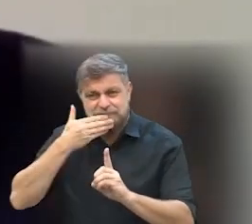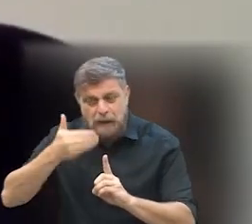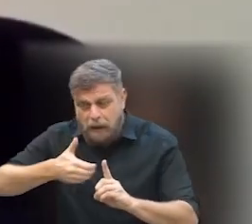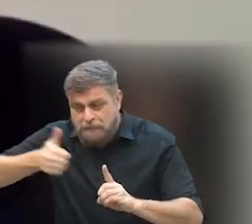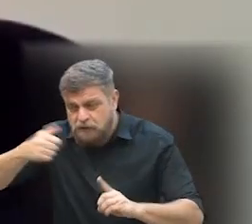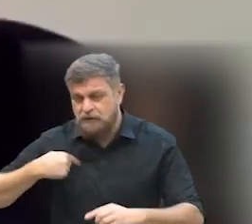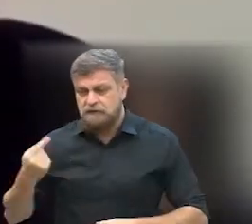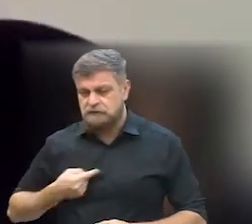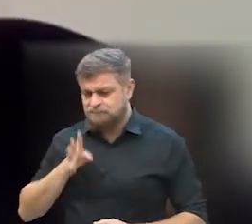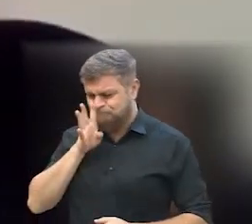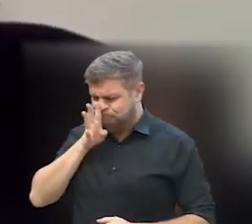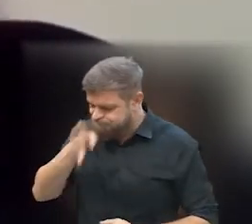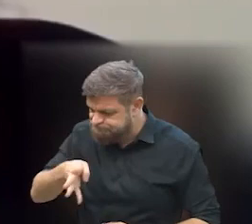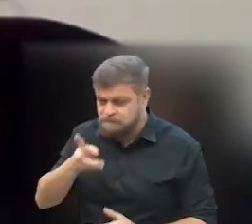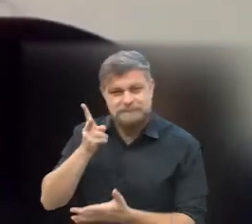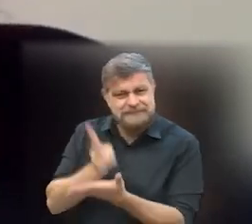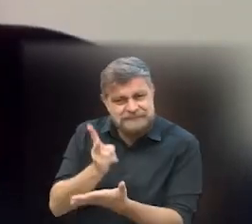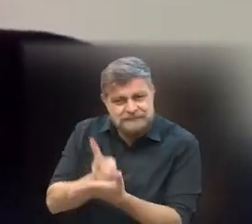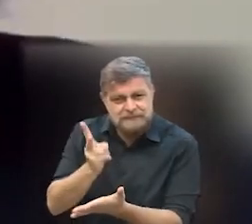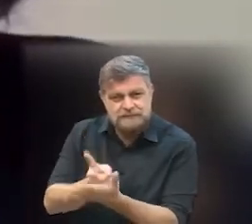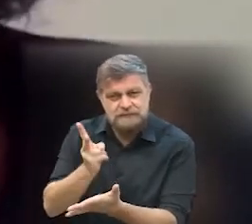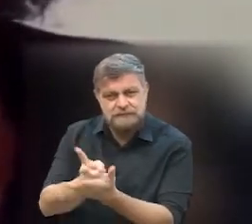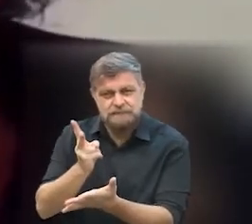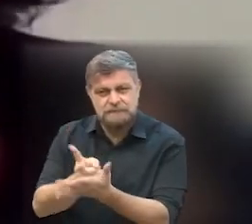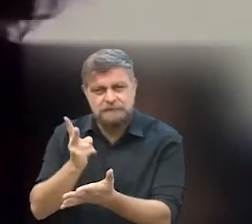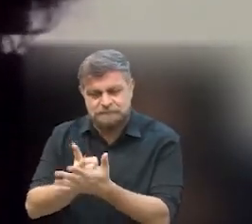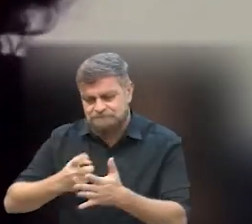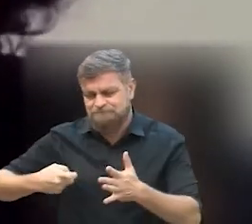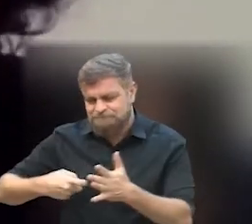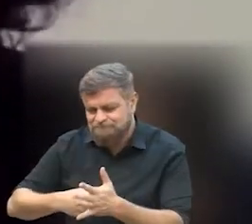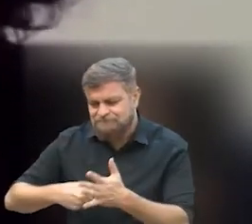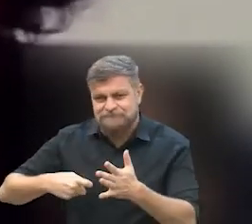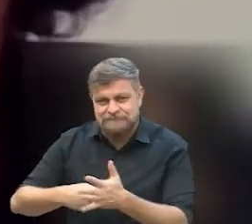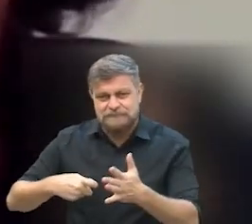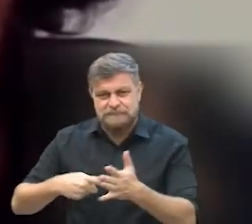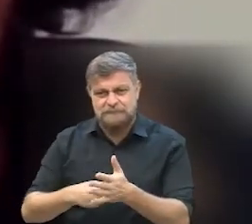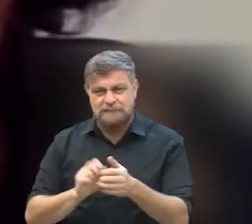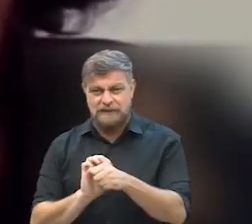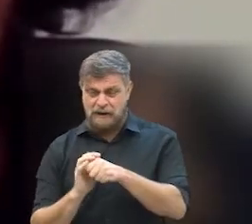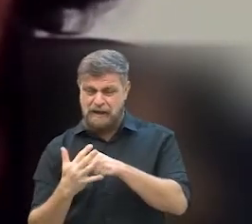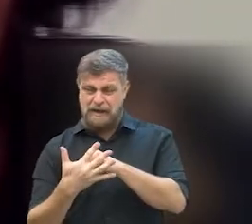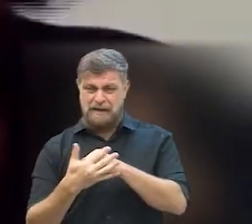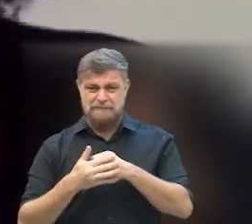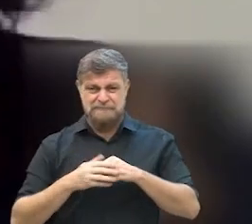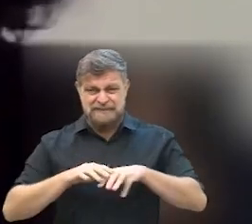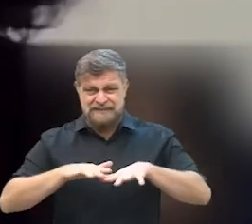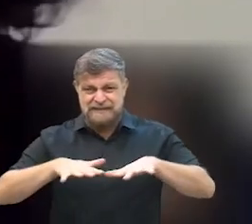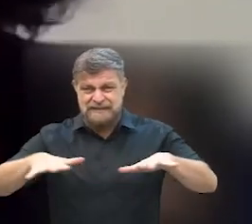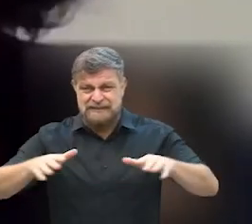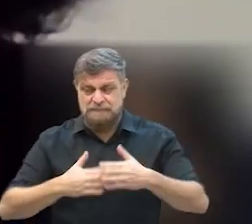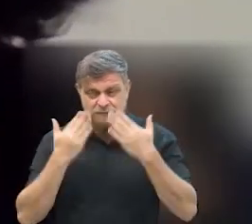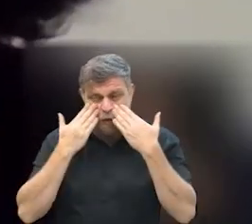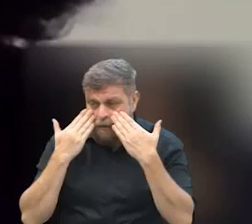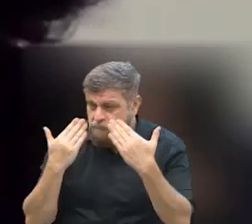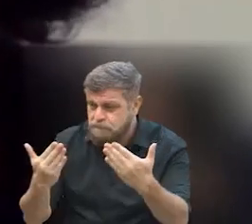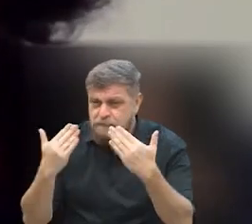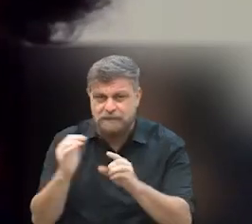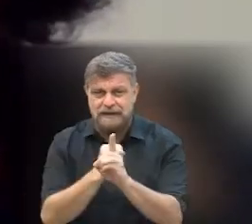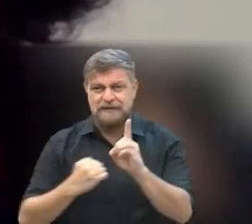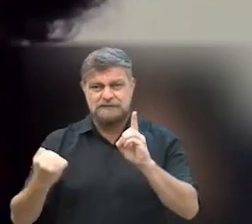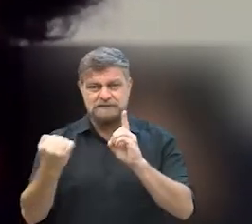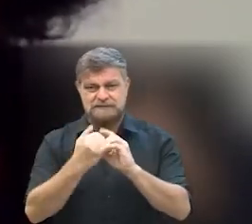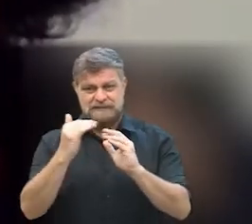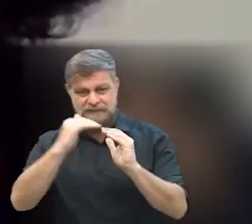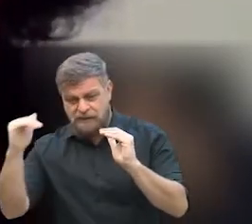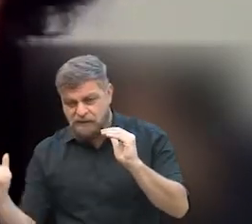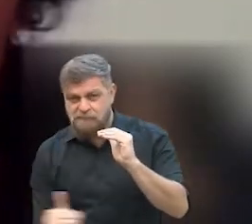uma sociedade melhor, sempre apontávamos, né? E com a pandemia isso ficou escancarado,